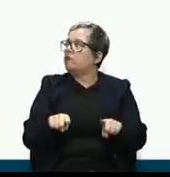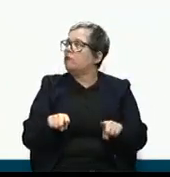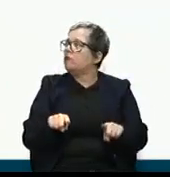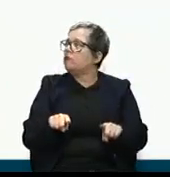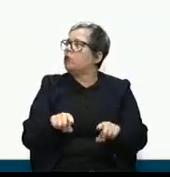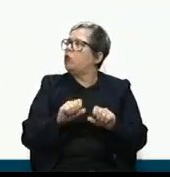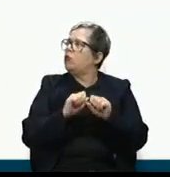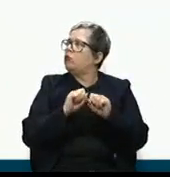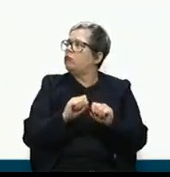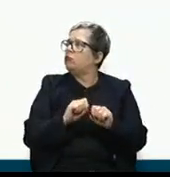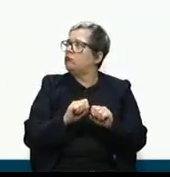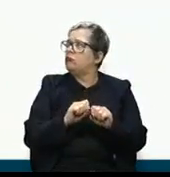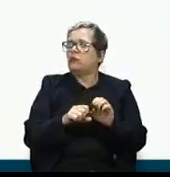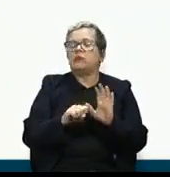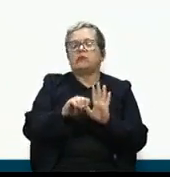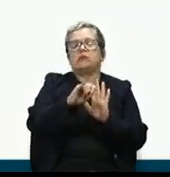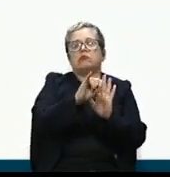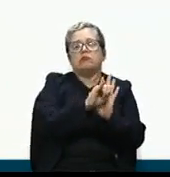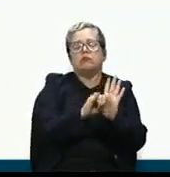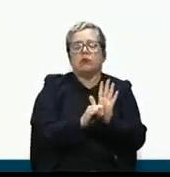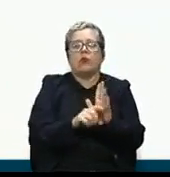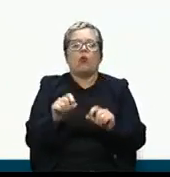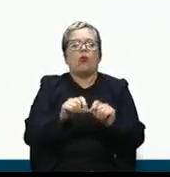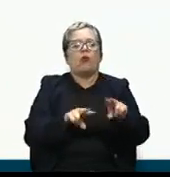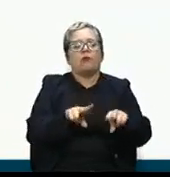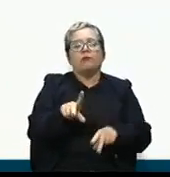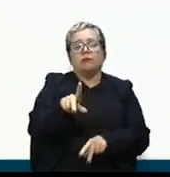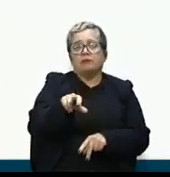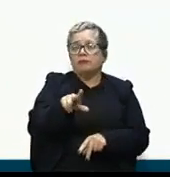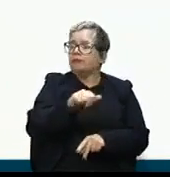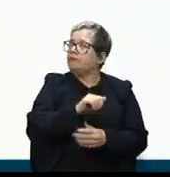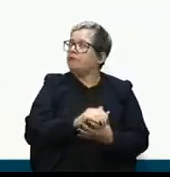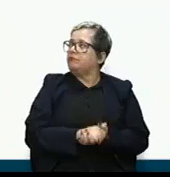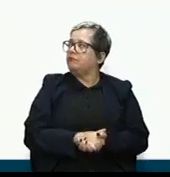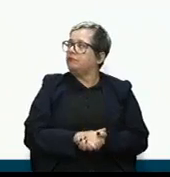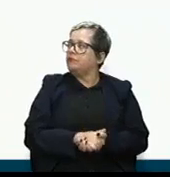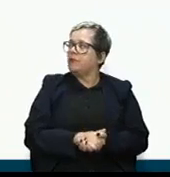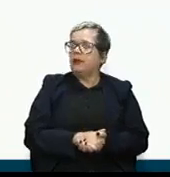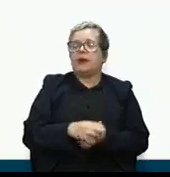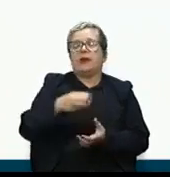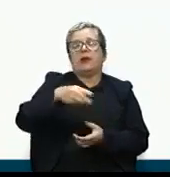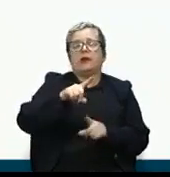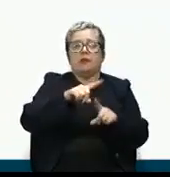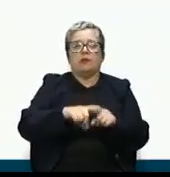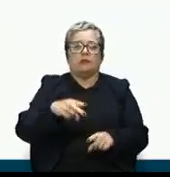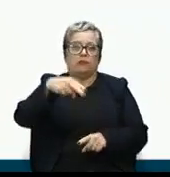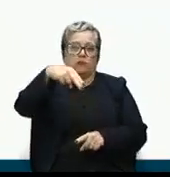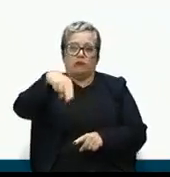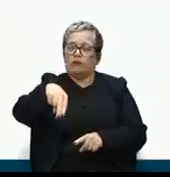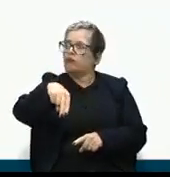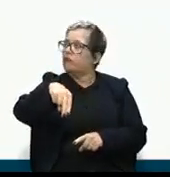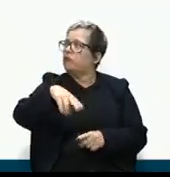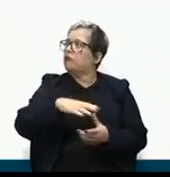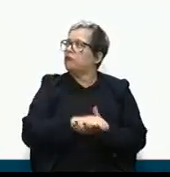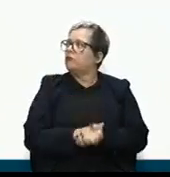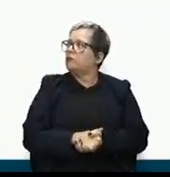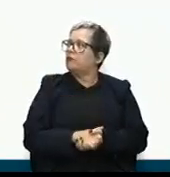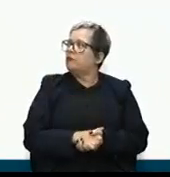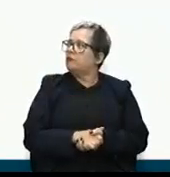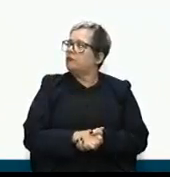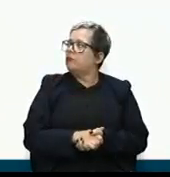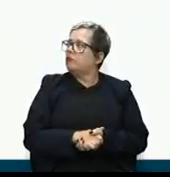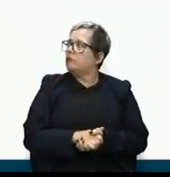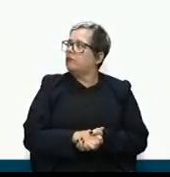que nós podemos indicar na igualdade de matriz? Se eu tiver aqui uma matriz do tipo M